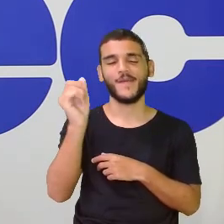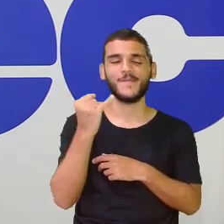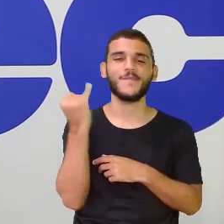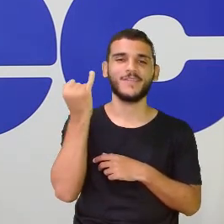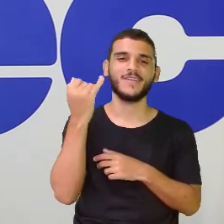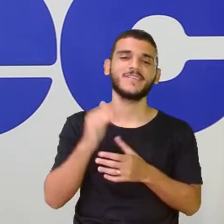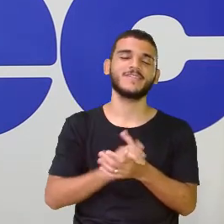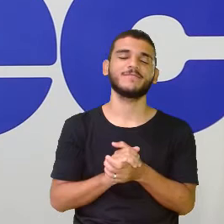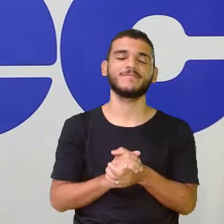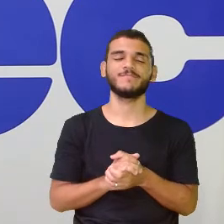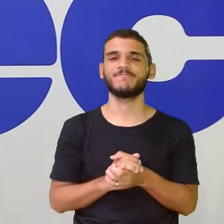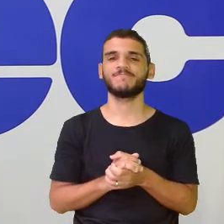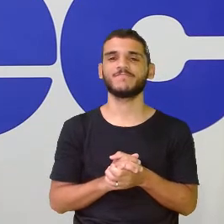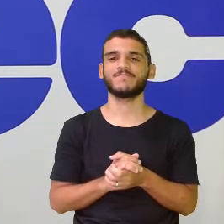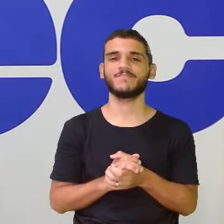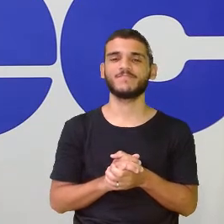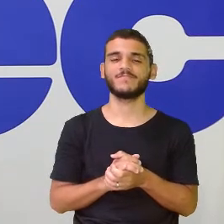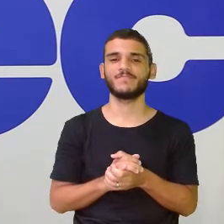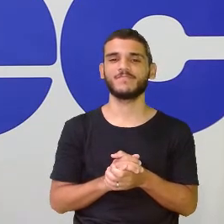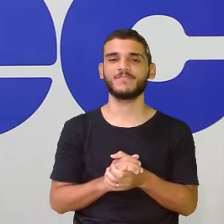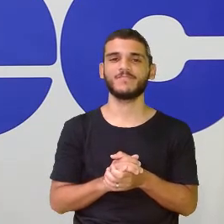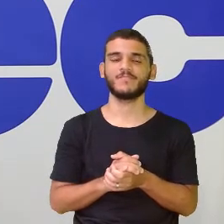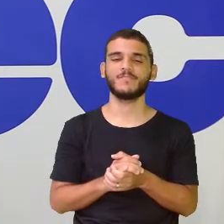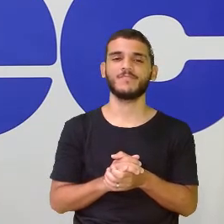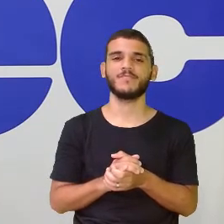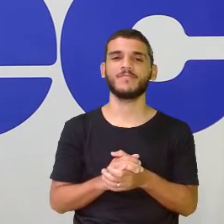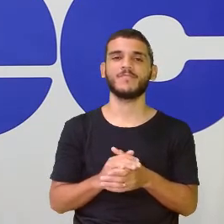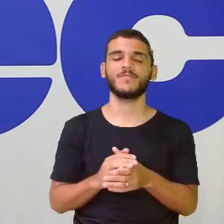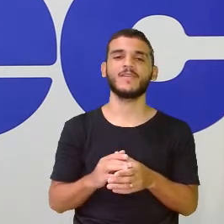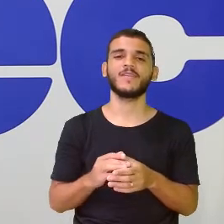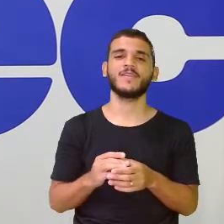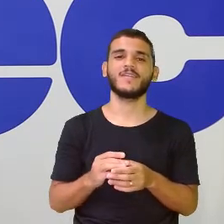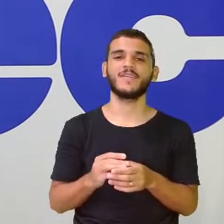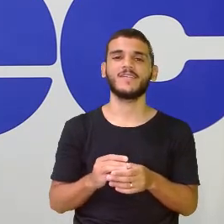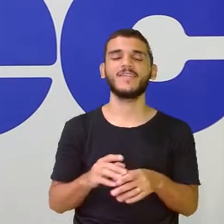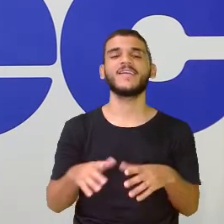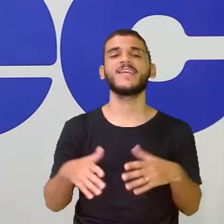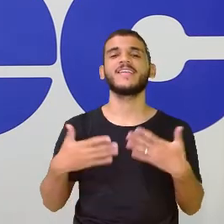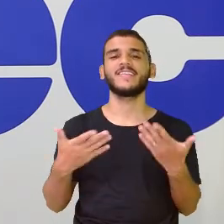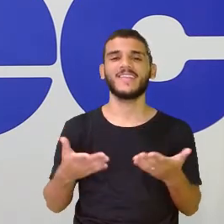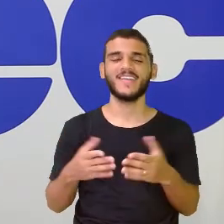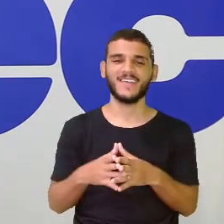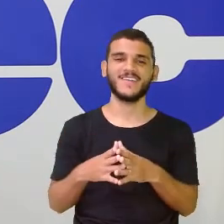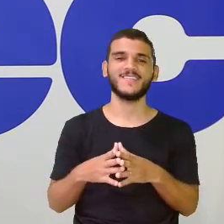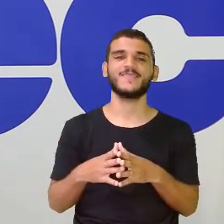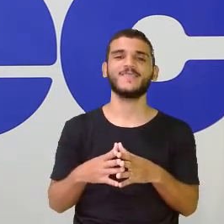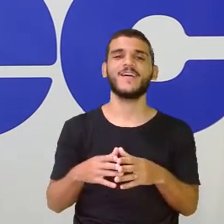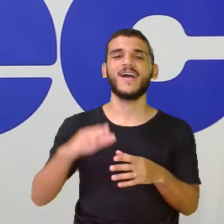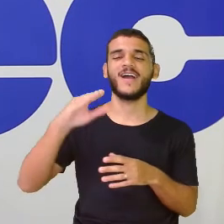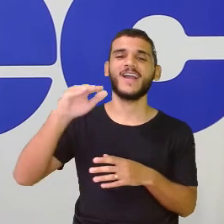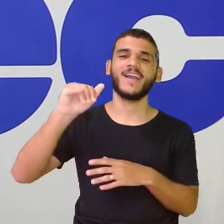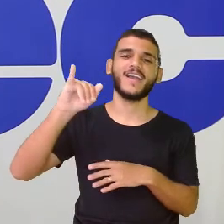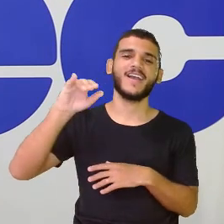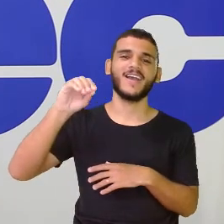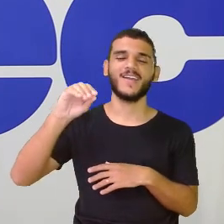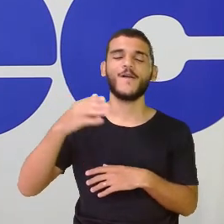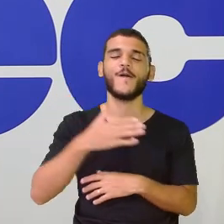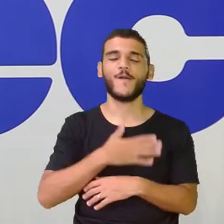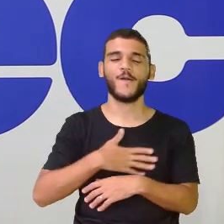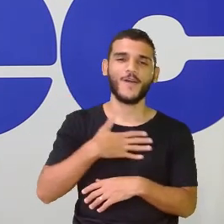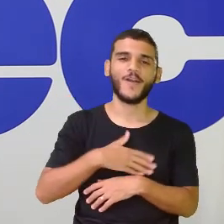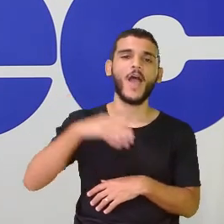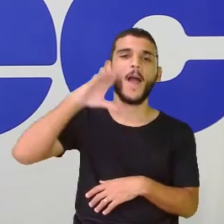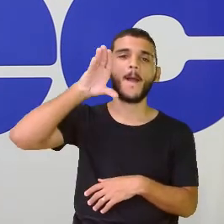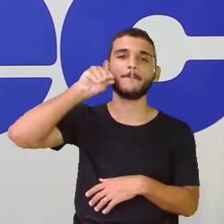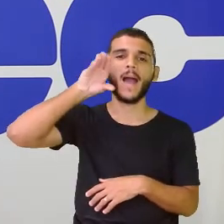muito. O Caio disse que pato, que é uma palavra que ele gosta muito, que o pato anda, pato voa, pato nada. Eita, que o Caio saiu aqui. Ele gosta muito de pato